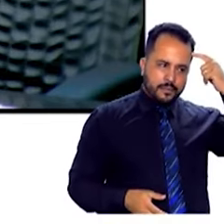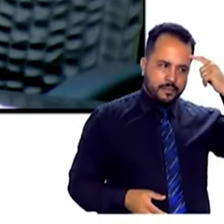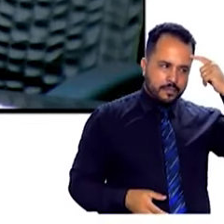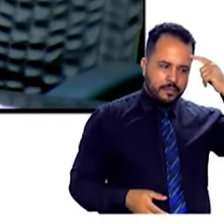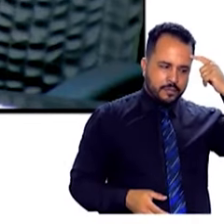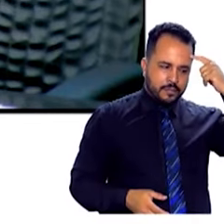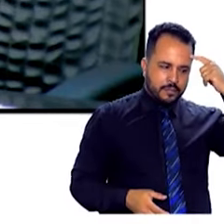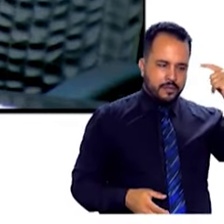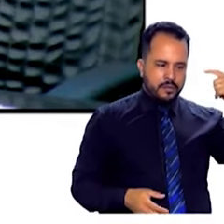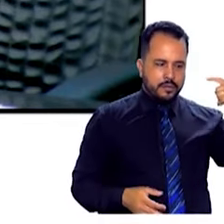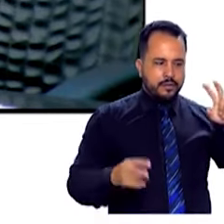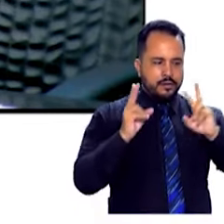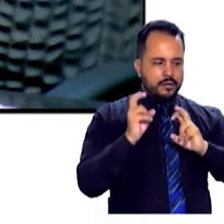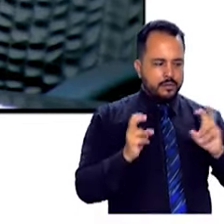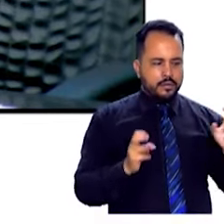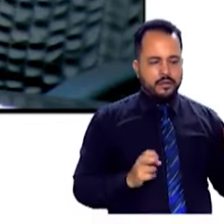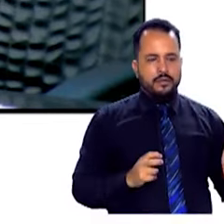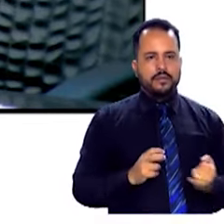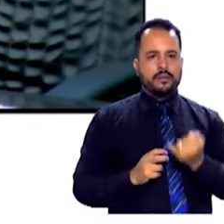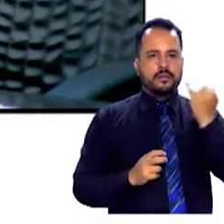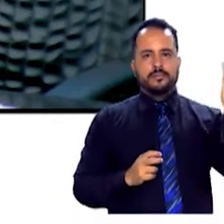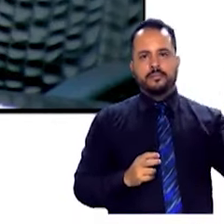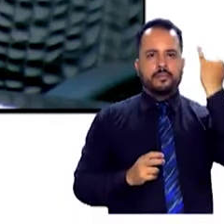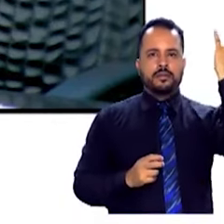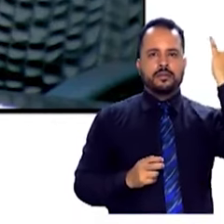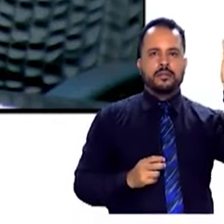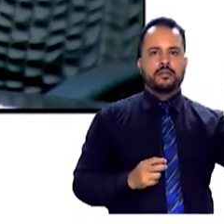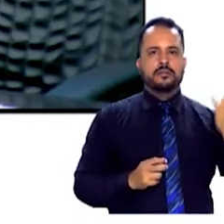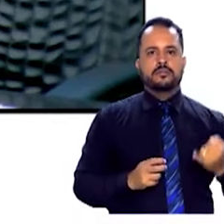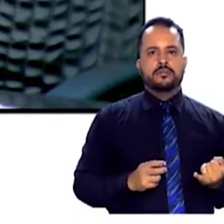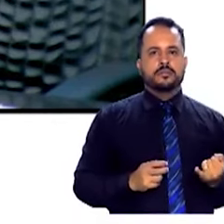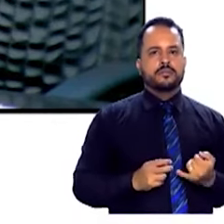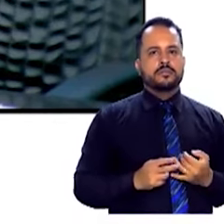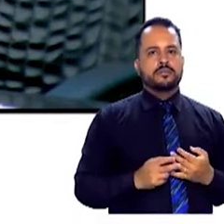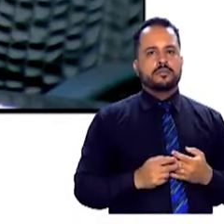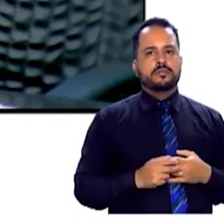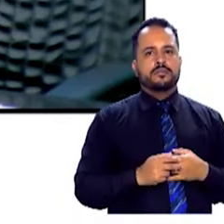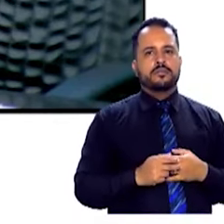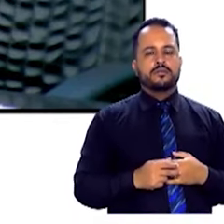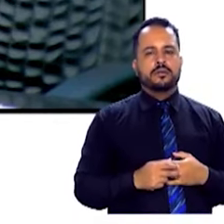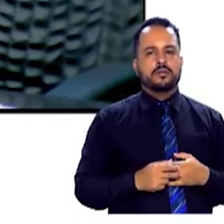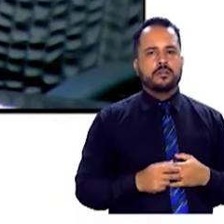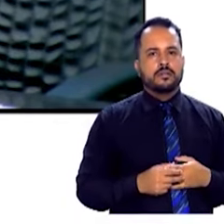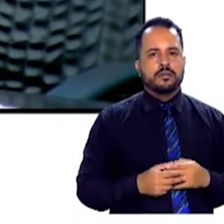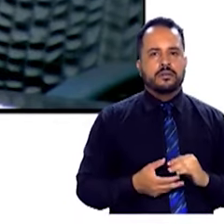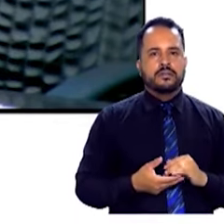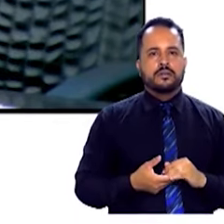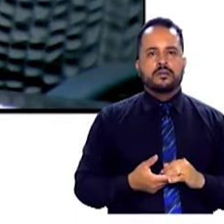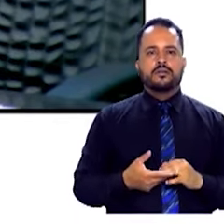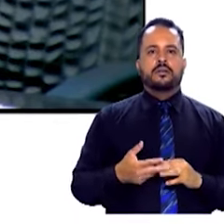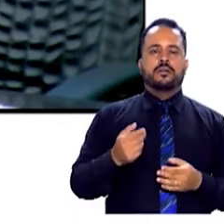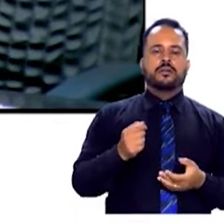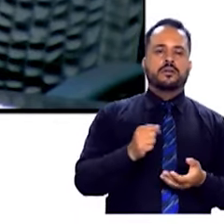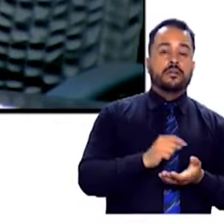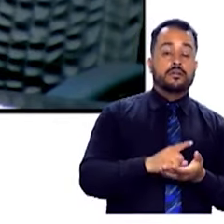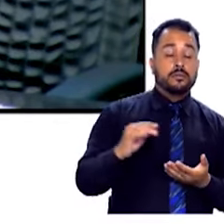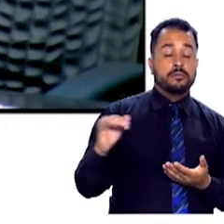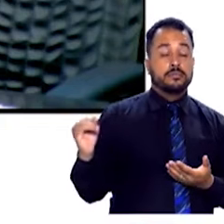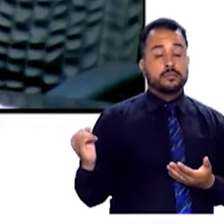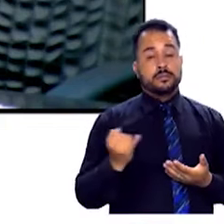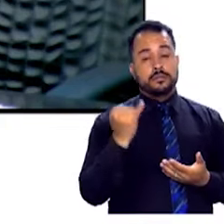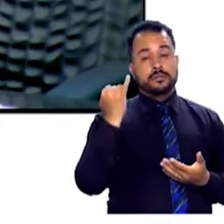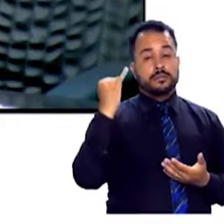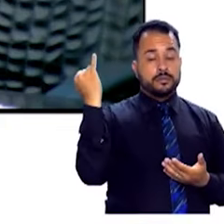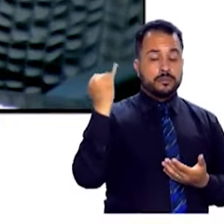reconhecido em jurisprudência do supremo tem precedentes Ministro jilmar já reconheceu que o o regime de relevância justifica a